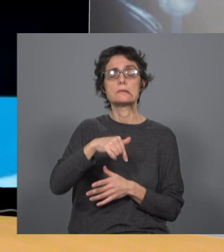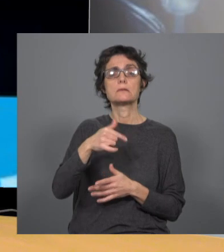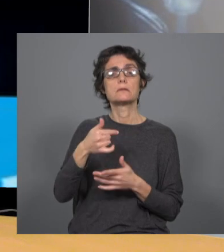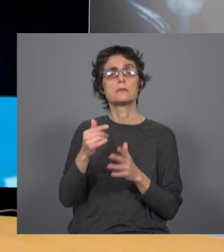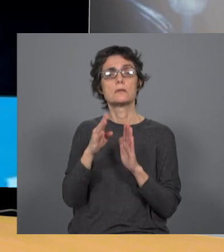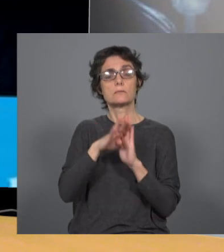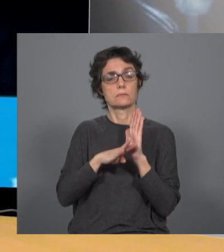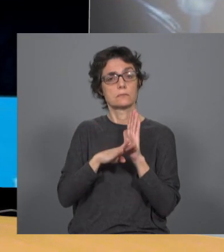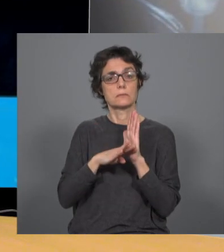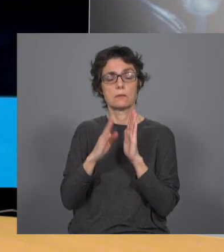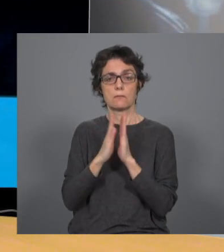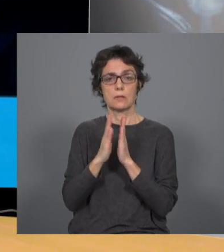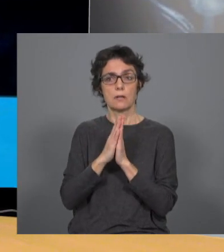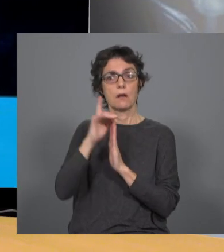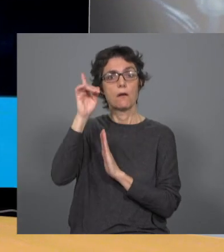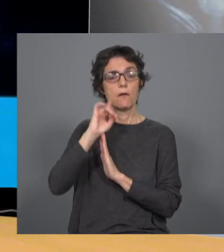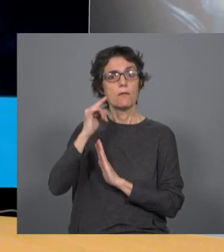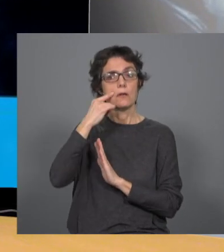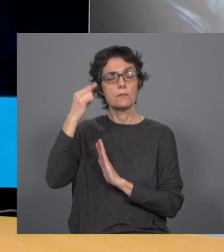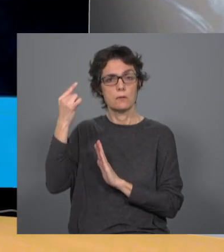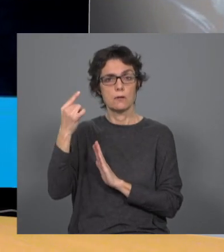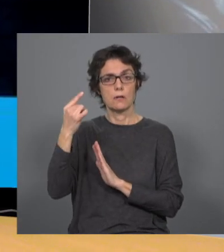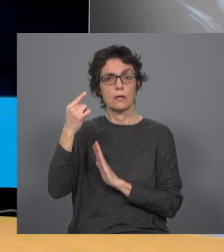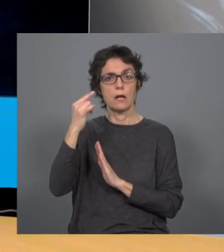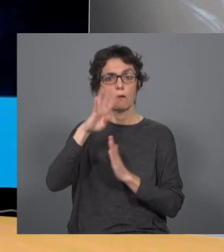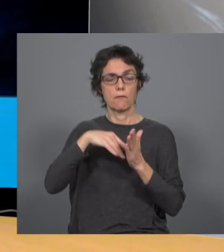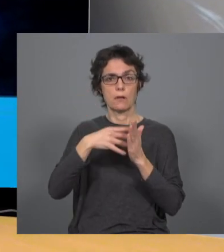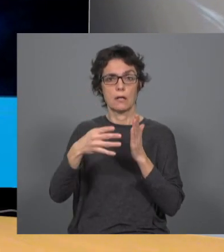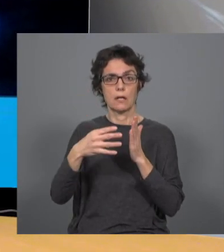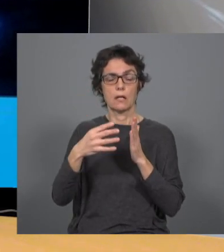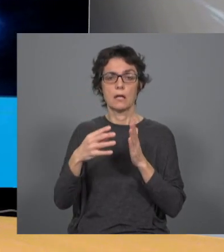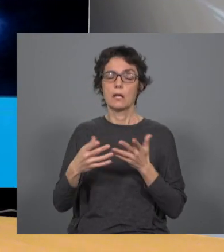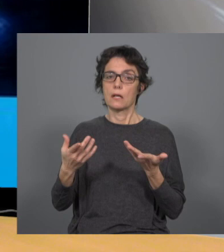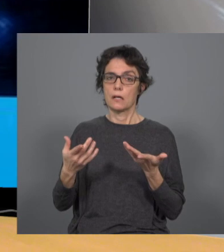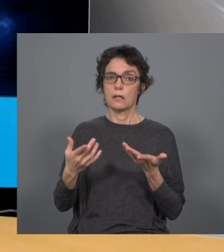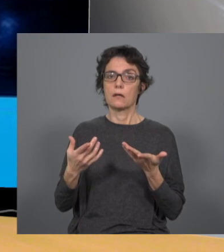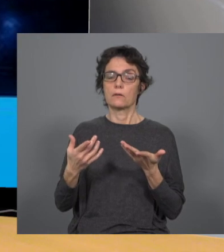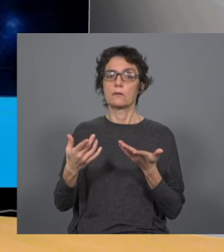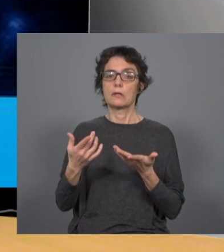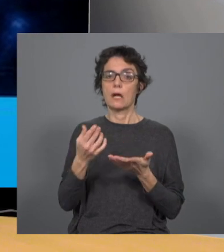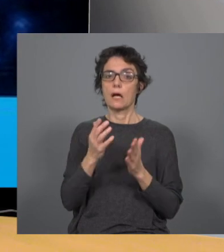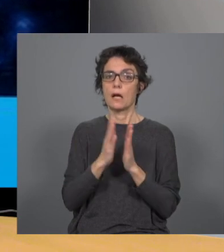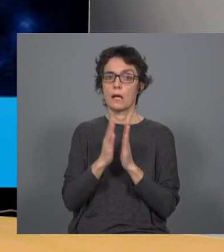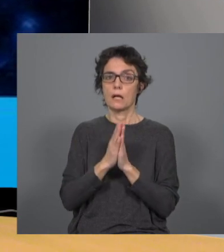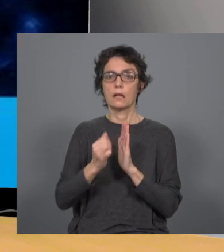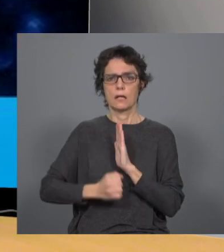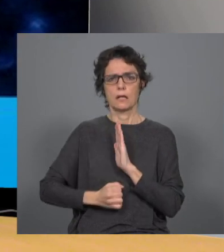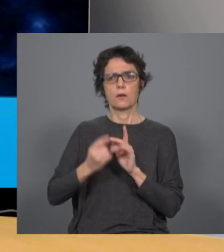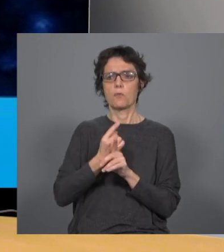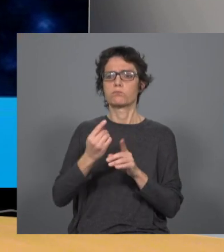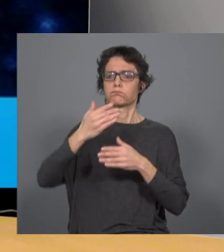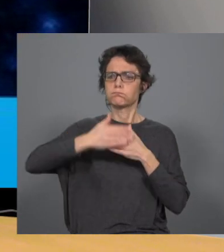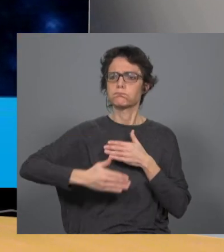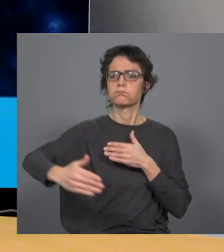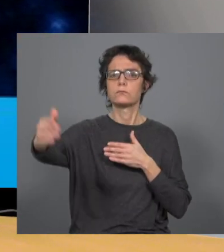muito especial no calendário da Igreja Católica, esta quarta-feira de cinzas que nos abre a porta para estes 40 dias de